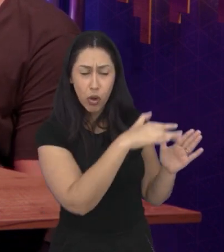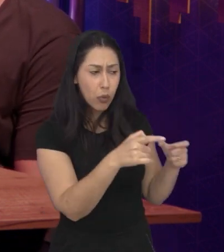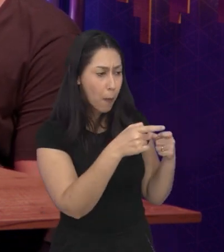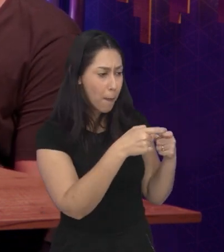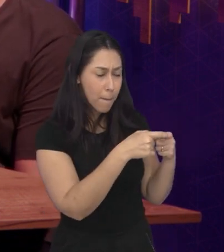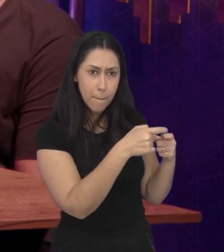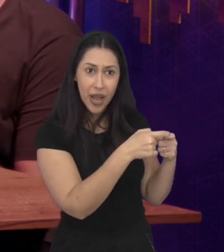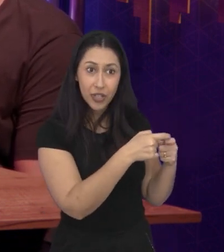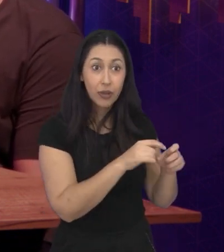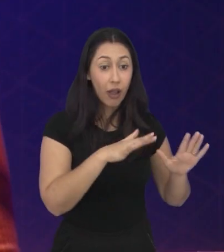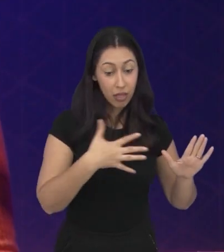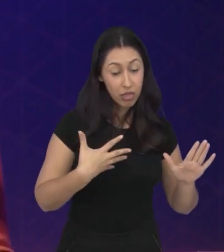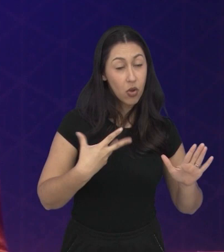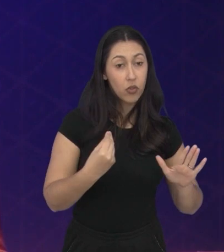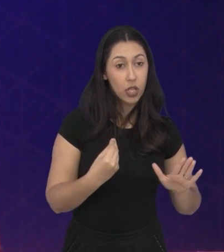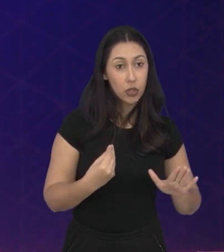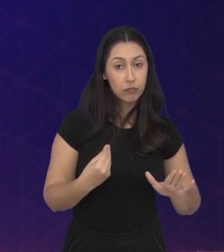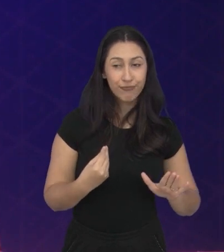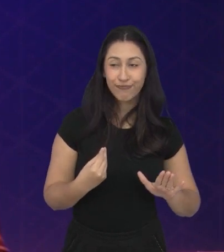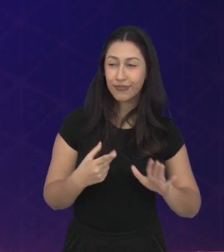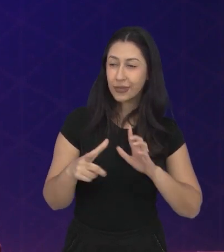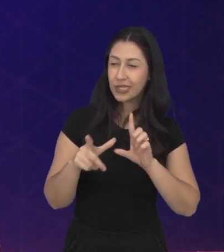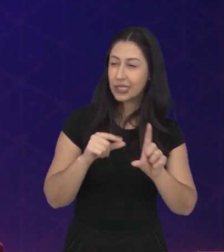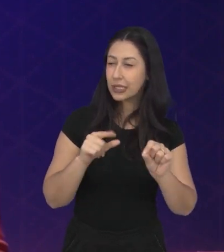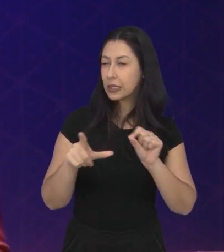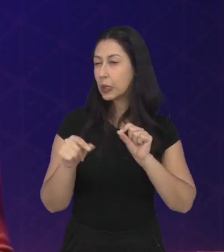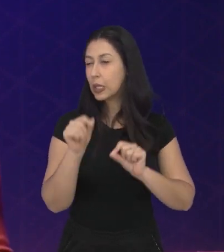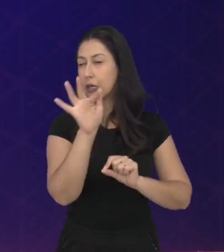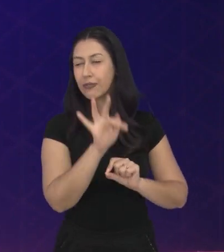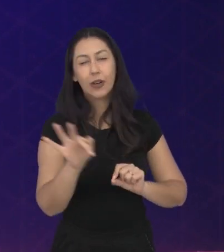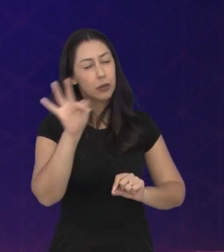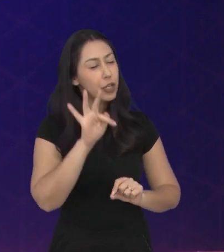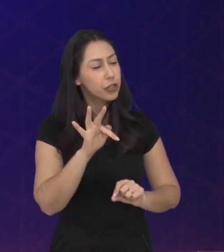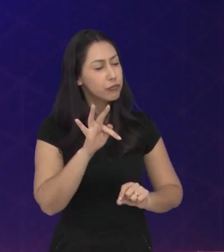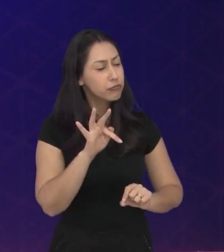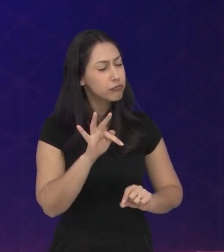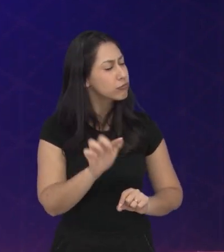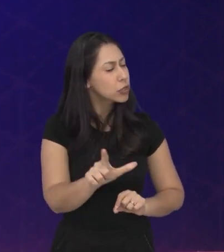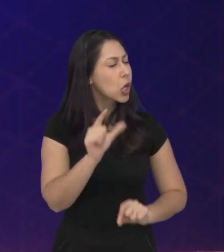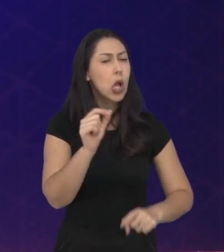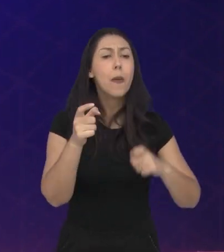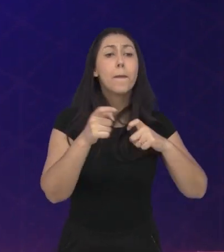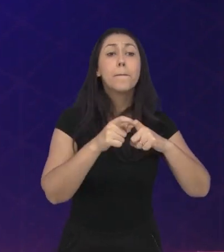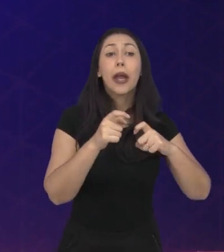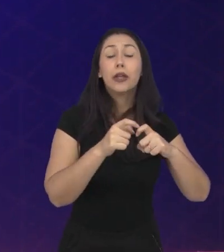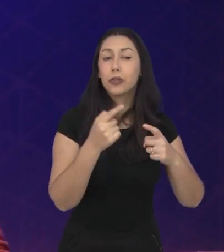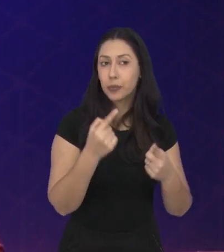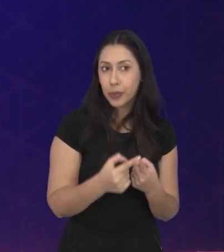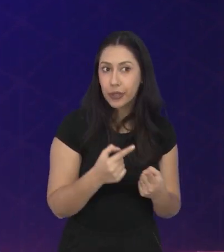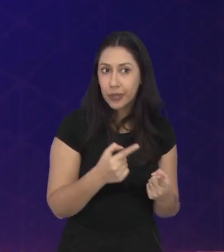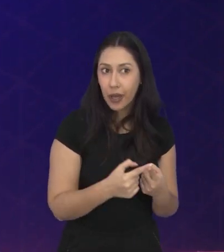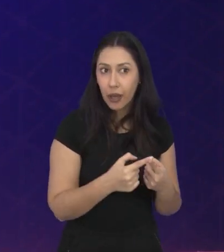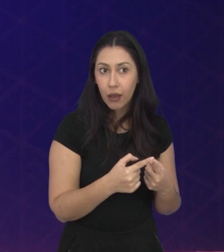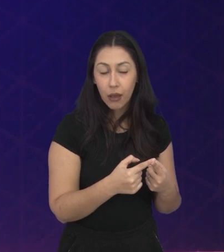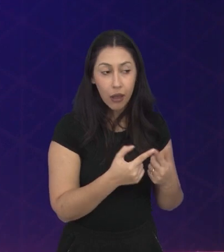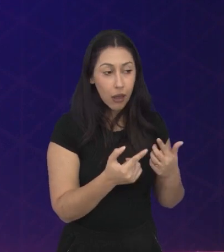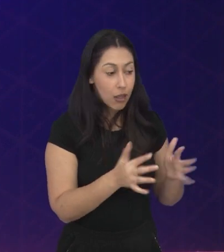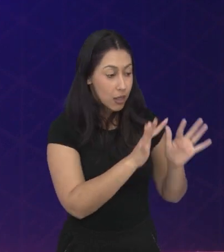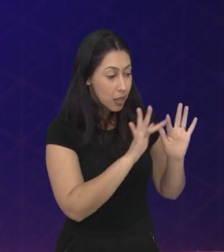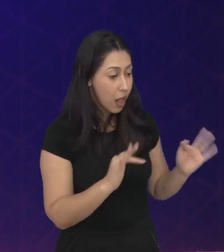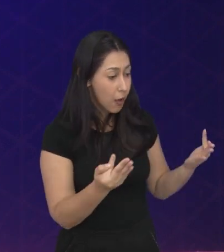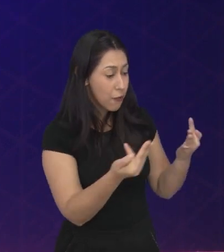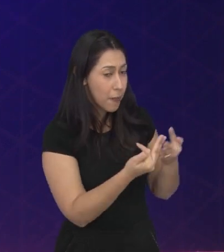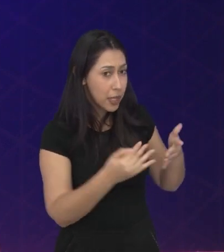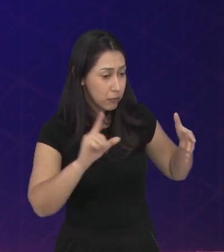de médicos, aí o filho vai lá na hora de fazer a escolha dele e ele escolhe ser médico porque ele já está ali